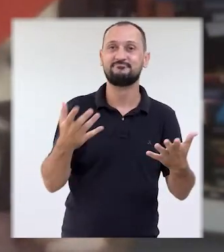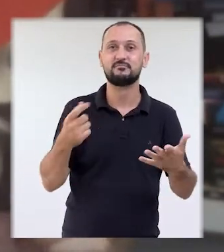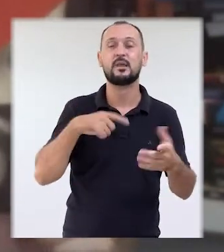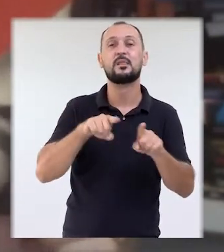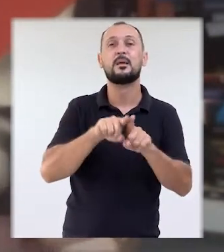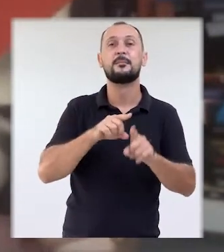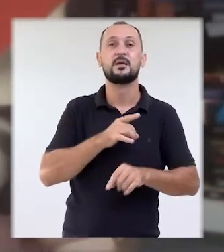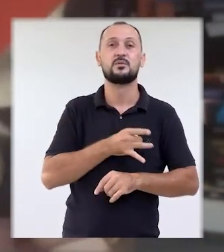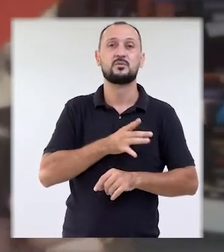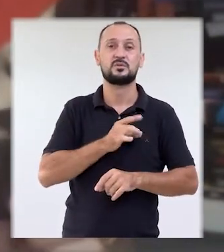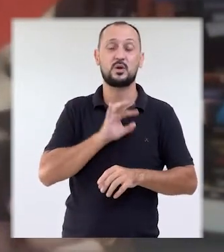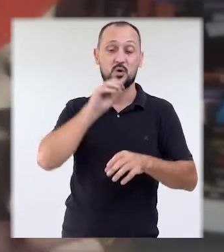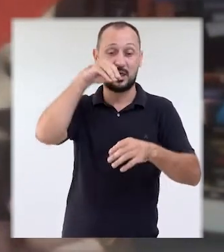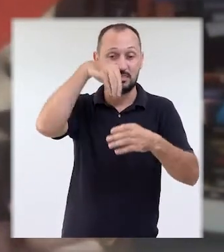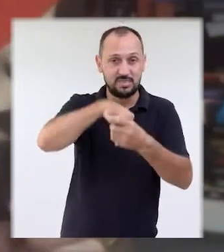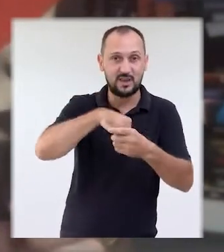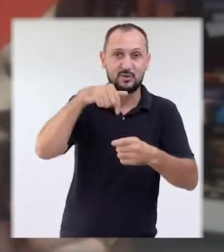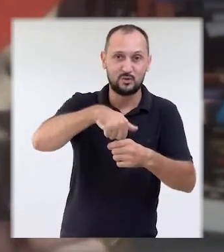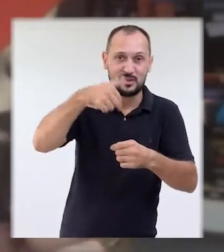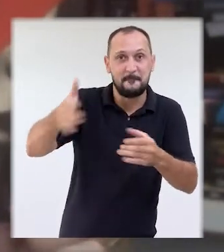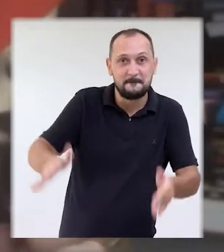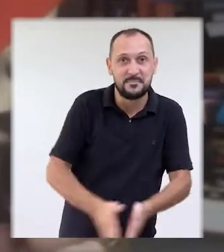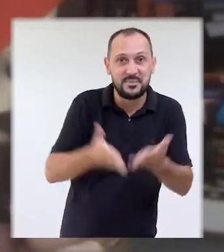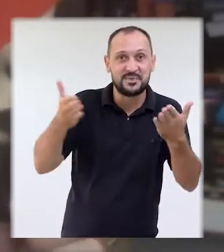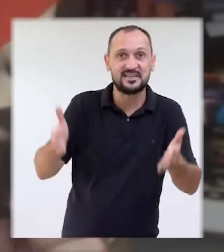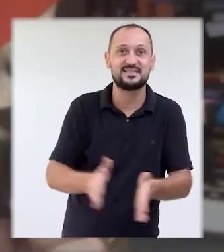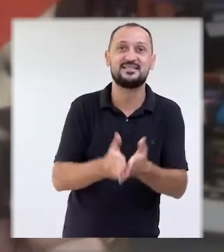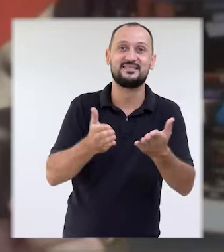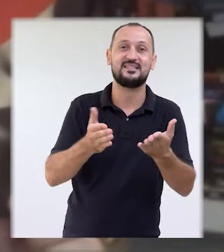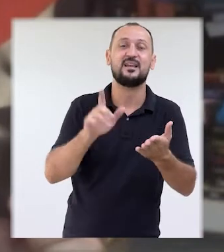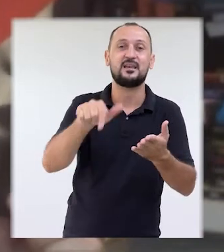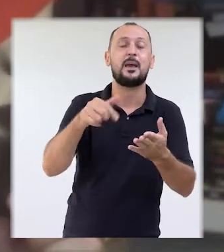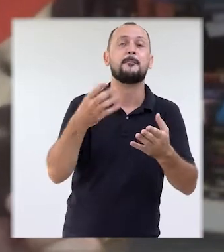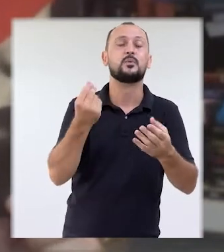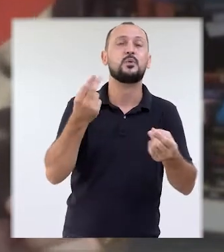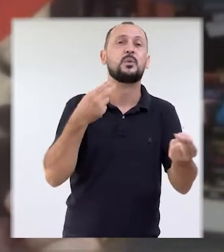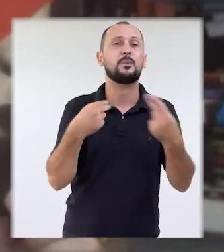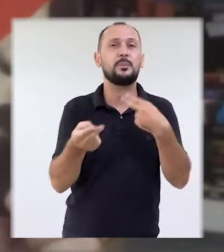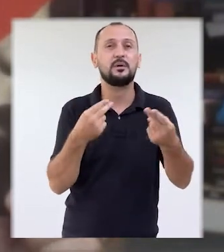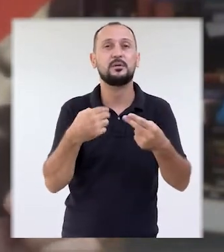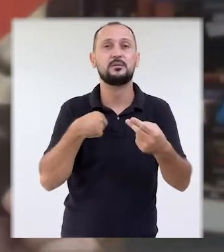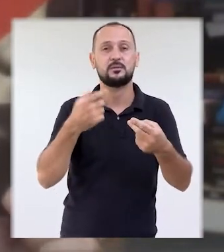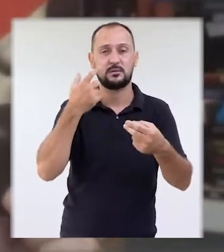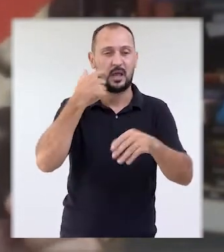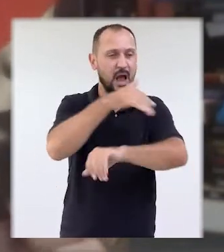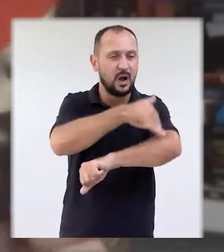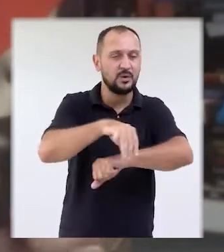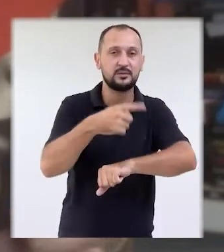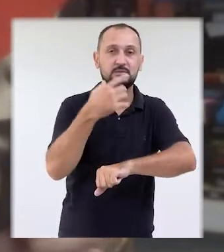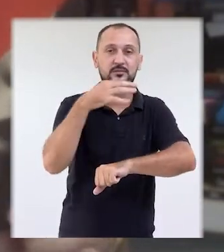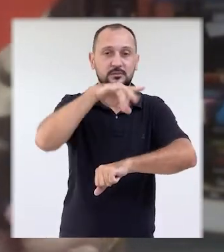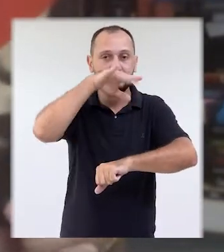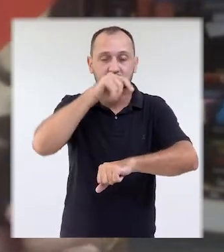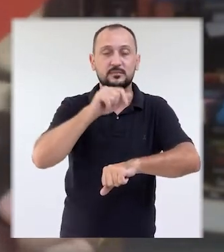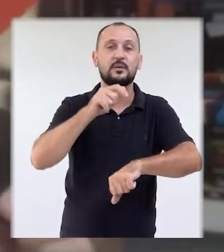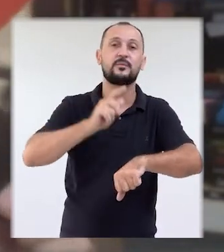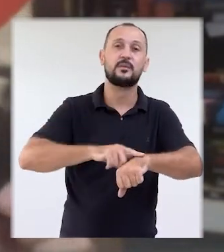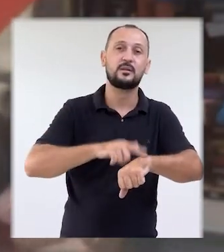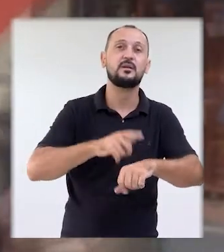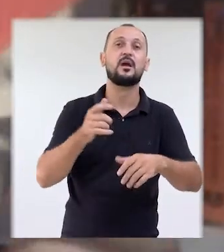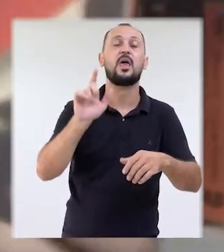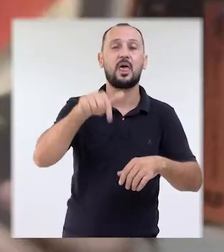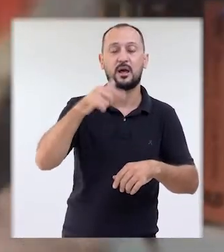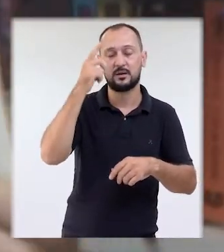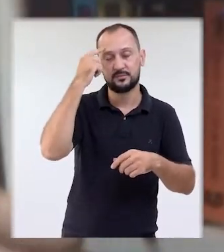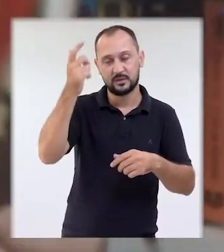geral, e dos terrores dessas pobrezas, sabe? E é muito urbano, você sente o cheiro da rua, assim, quando você